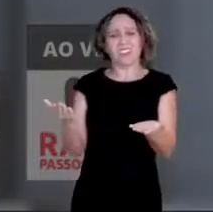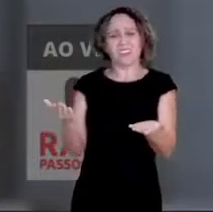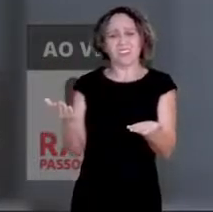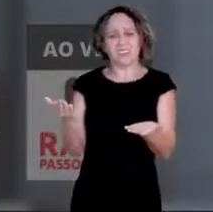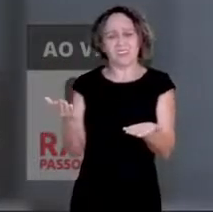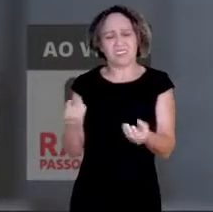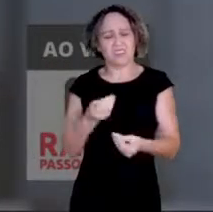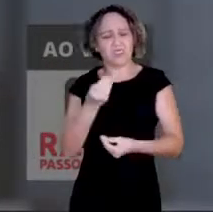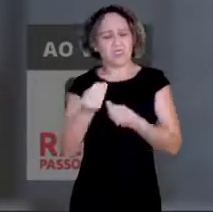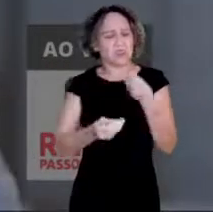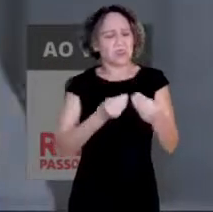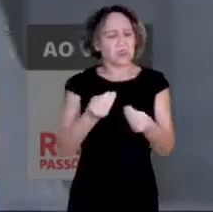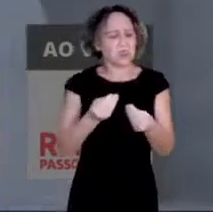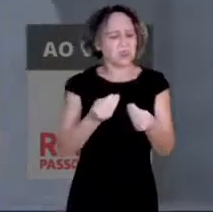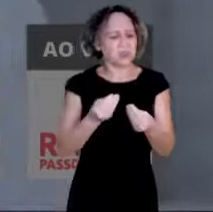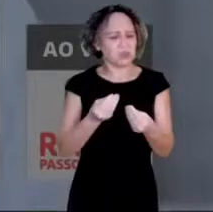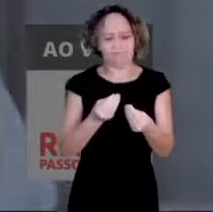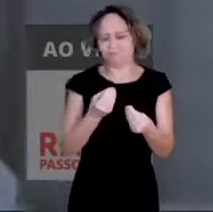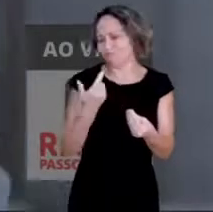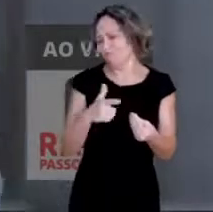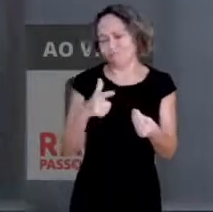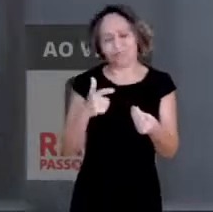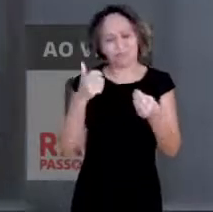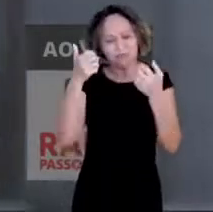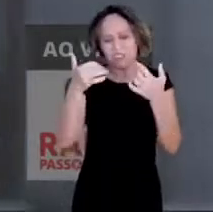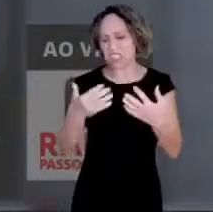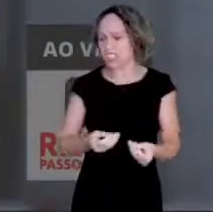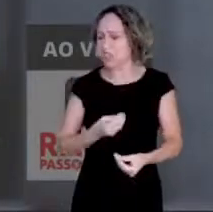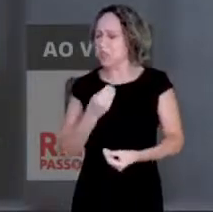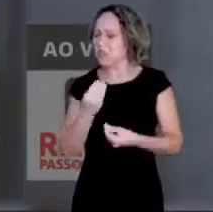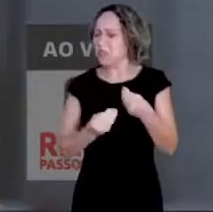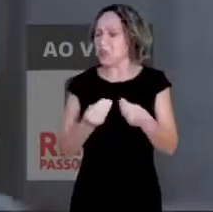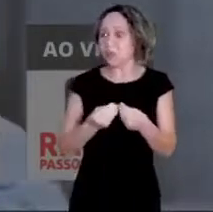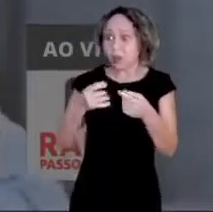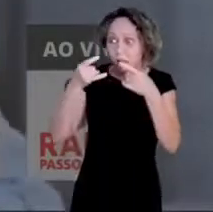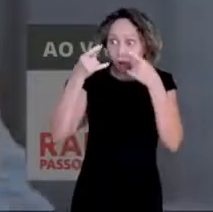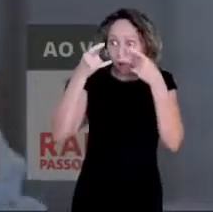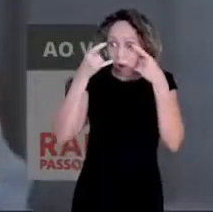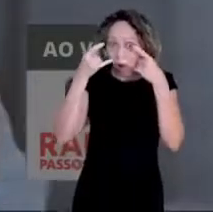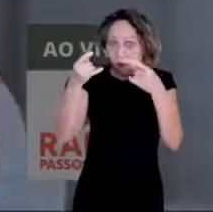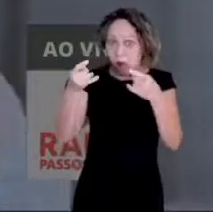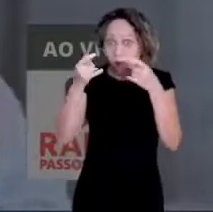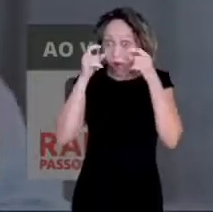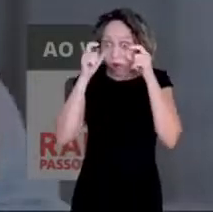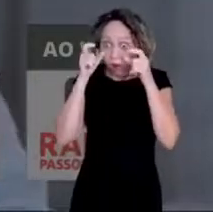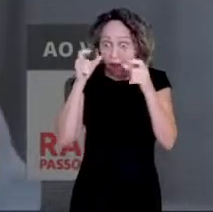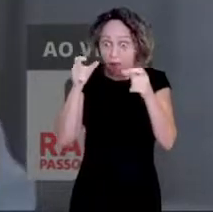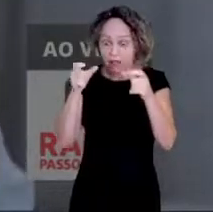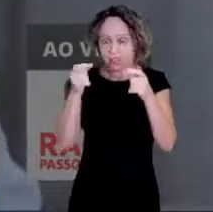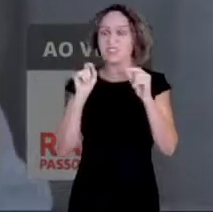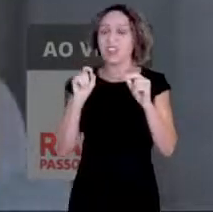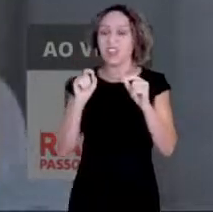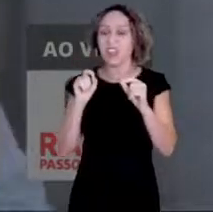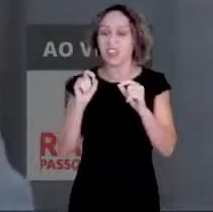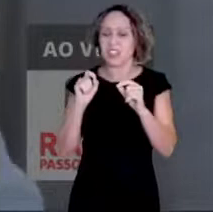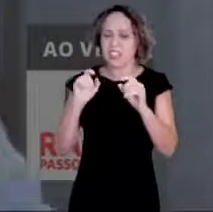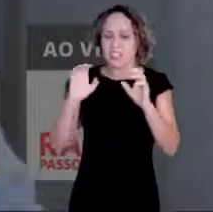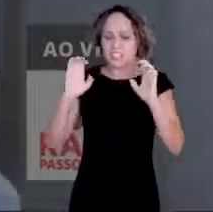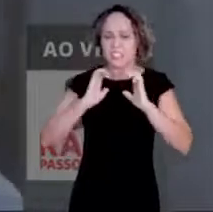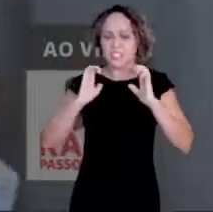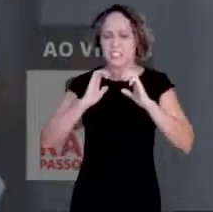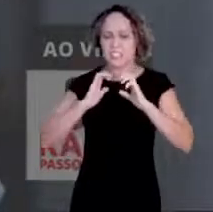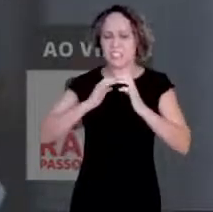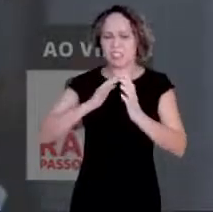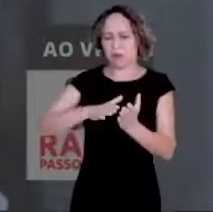E, sobretudo, o preço do gás. Ô, gente, é uma vergonha o que está acontecendo com o preço do gás no